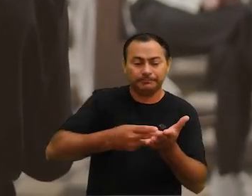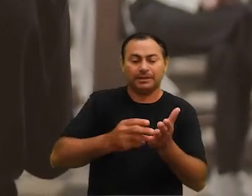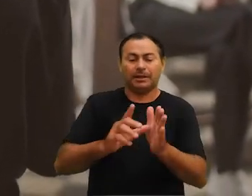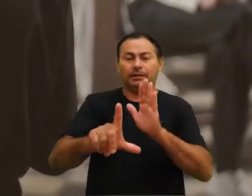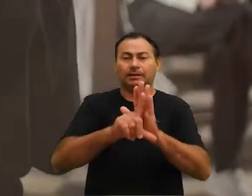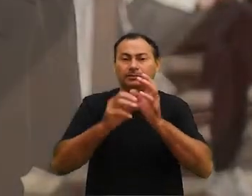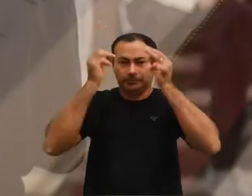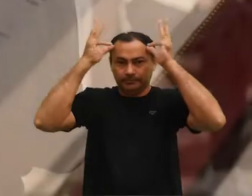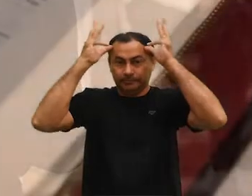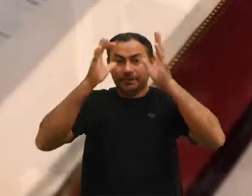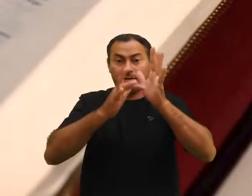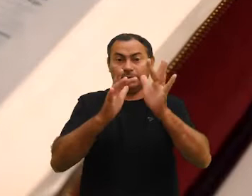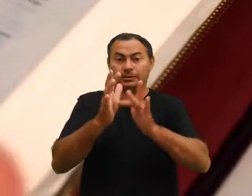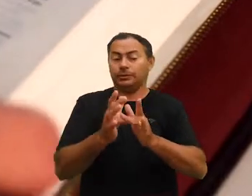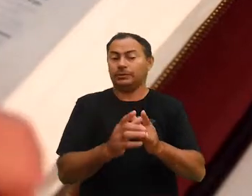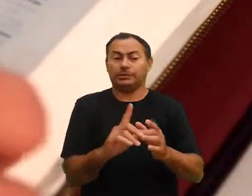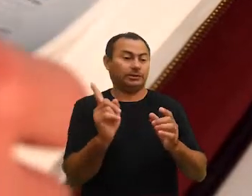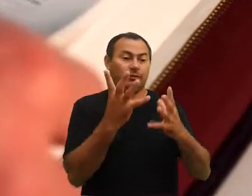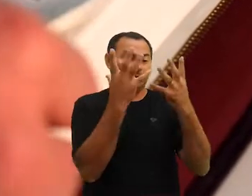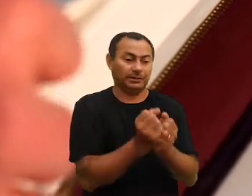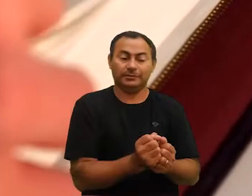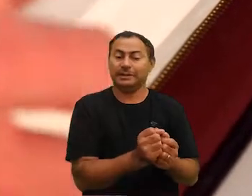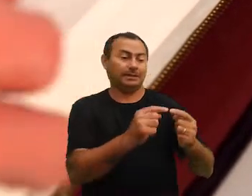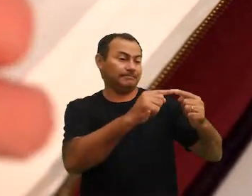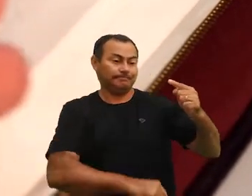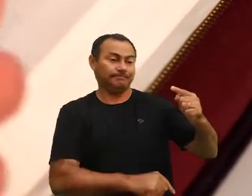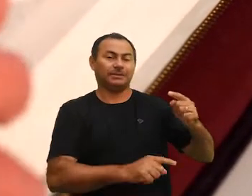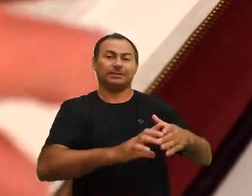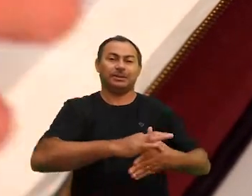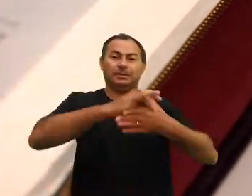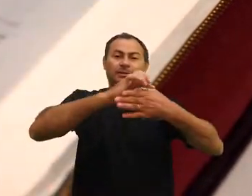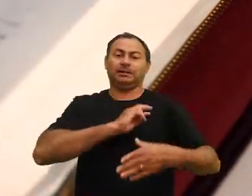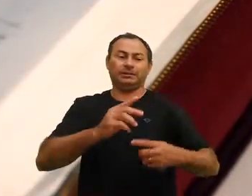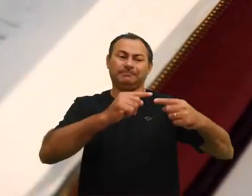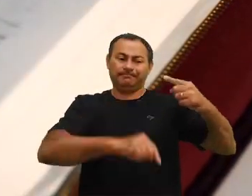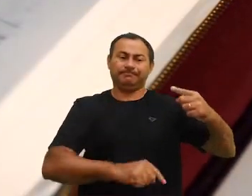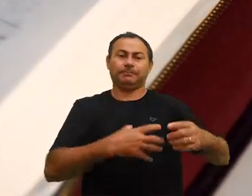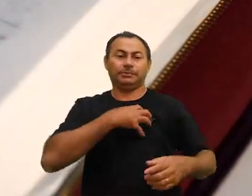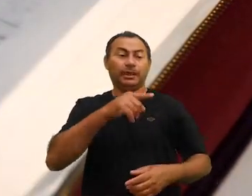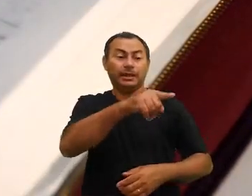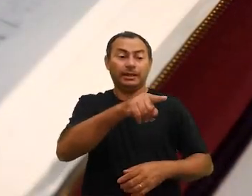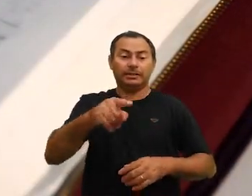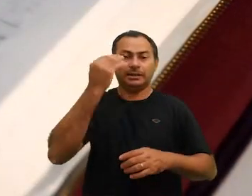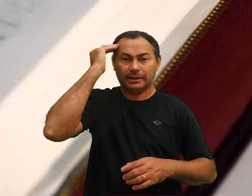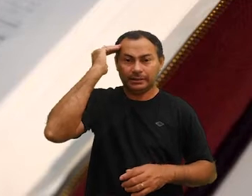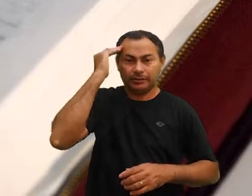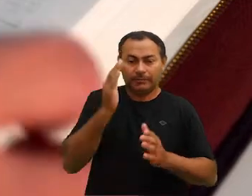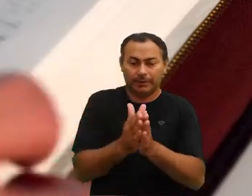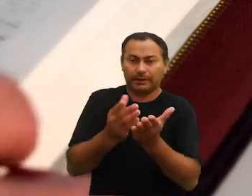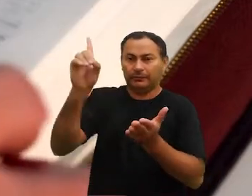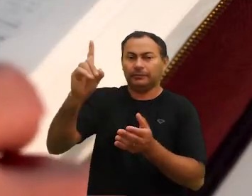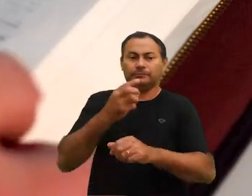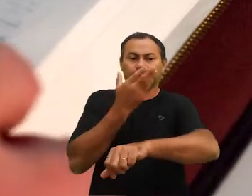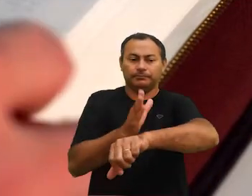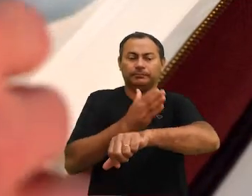lei de Moisés. Jesus discordava veementemente dos líderes religiosos na maneira como eles interpretavam